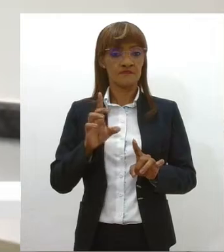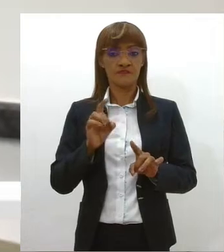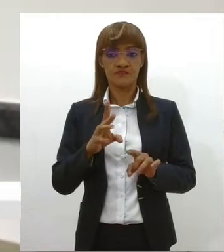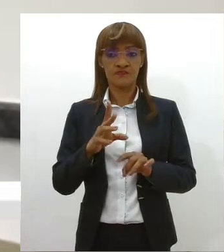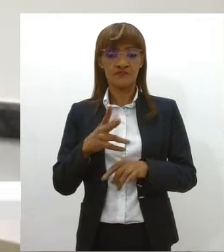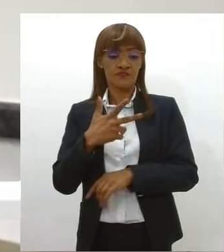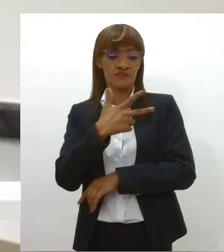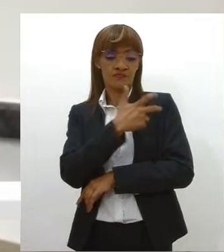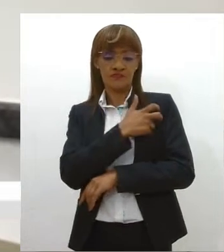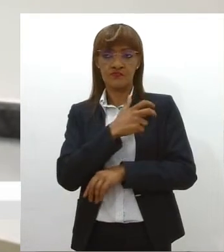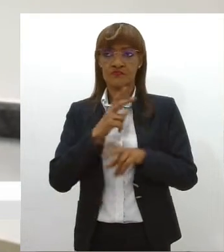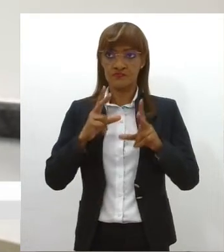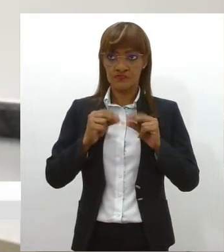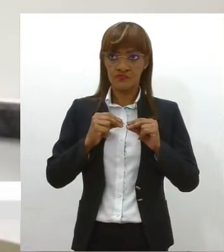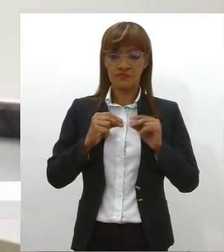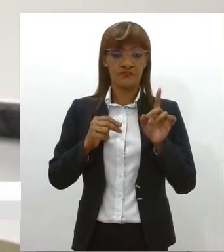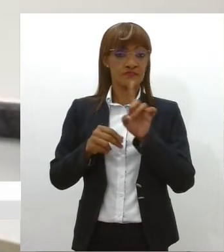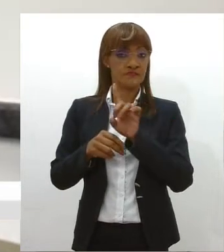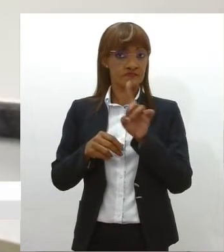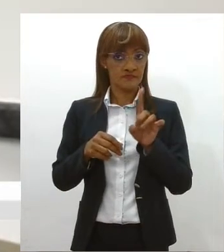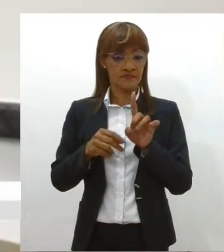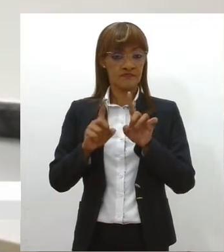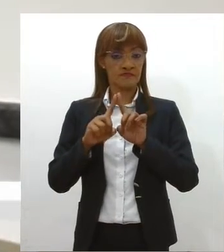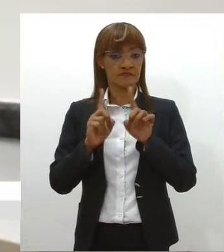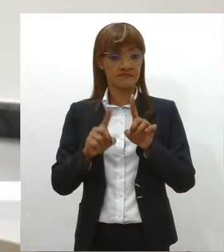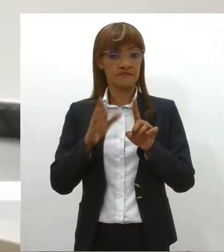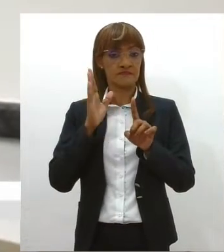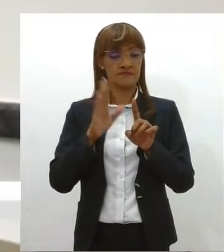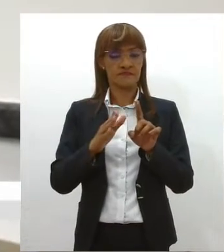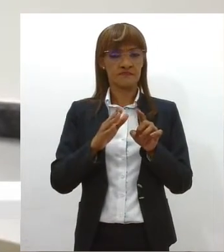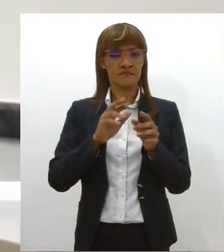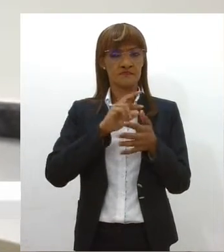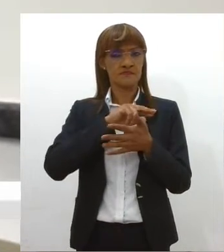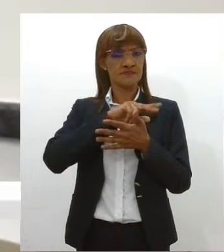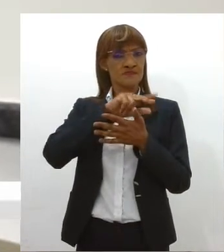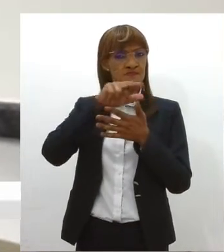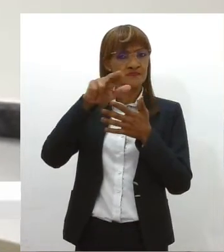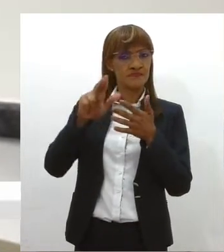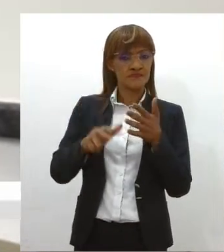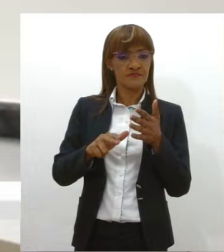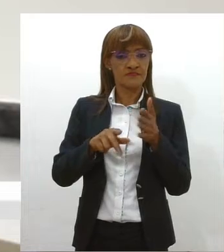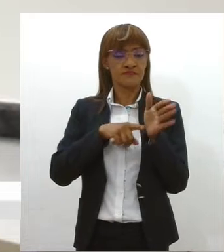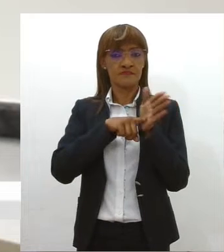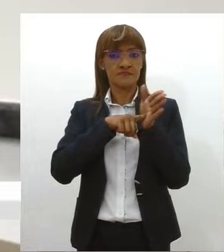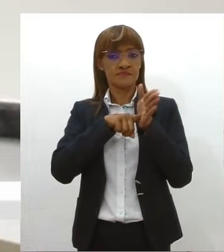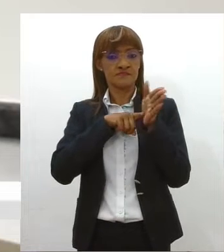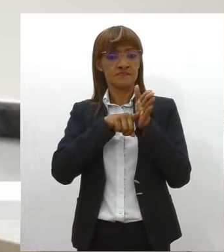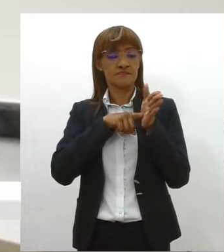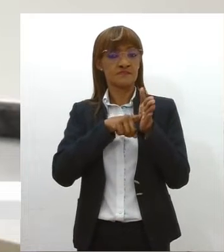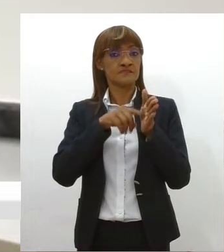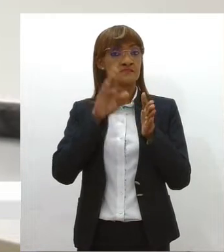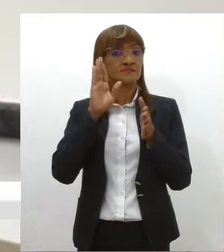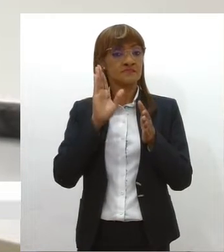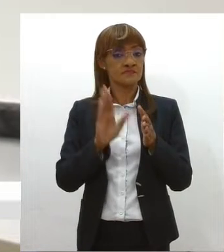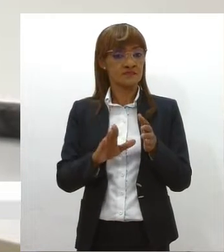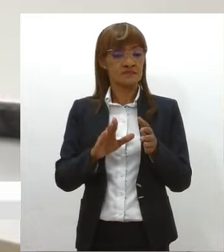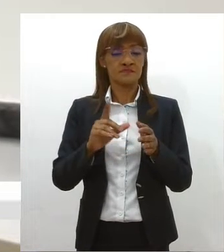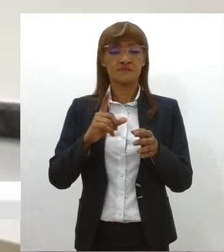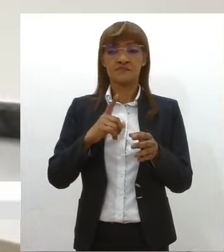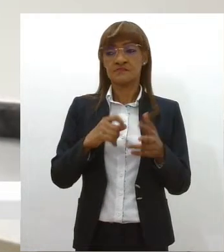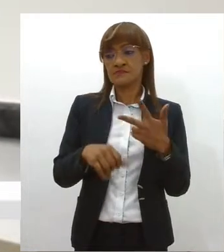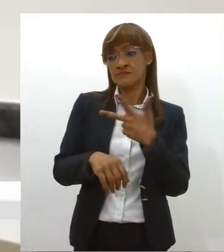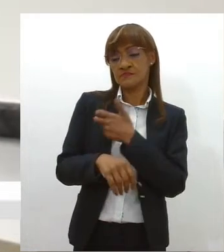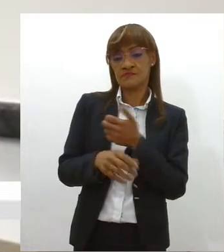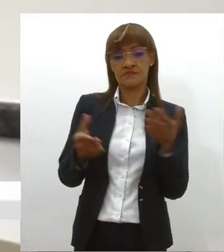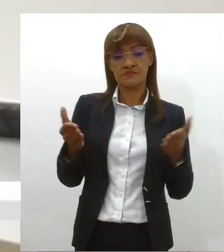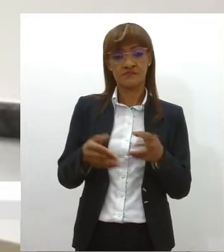Não. Foram feitos já vários estudos, a gente sabe que existem várias vacinas, existem atualmente, nós temos 5 bilhões